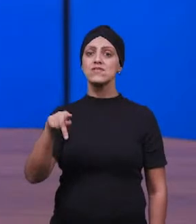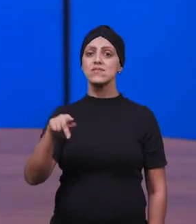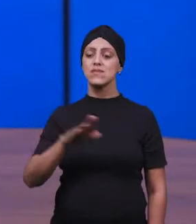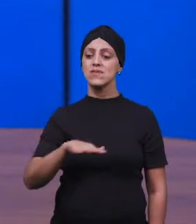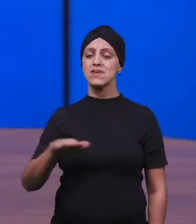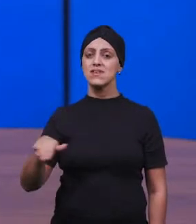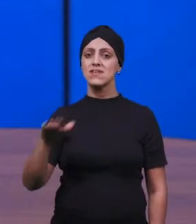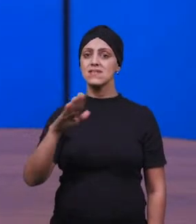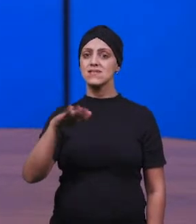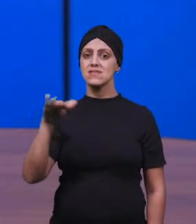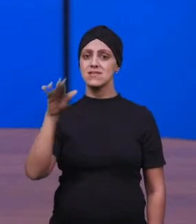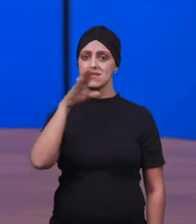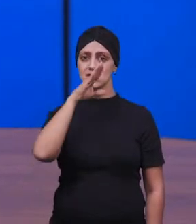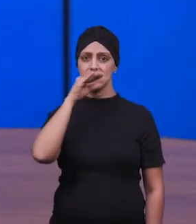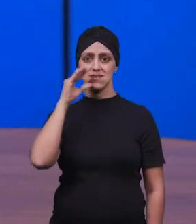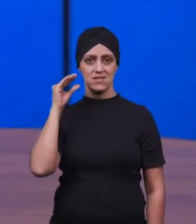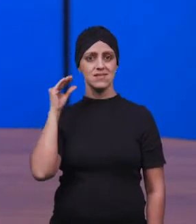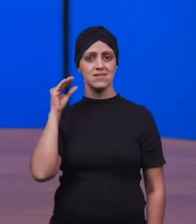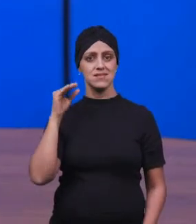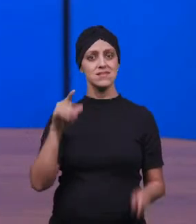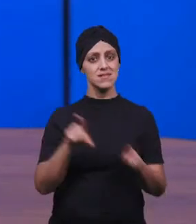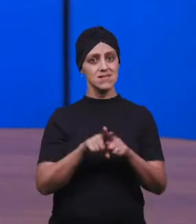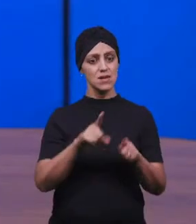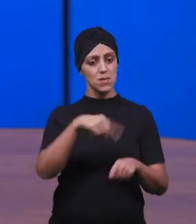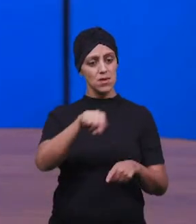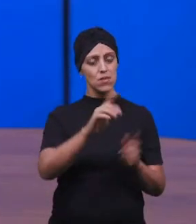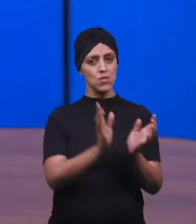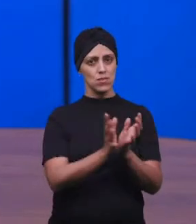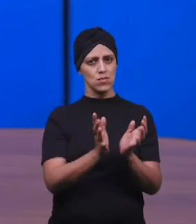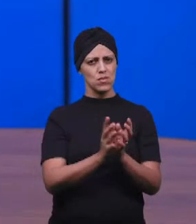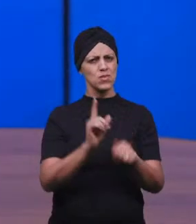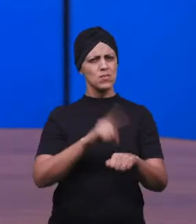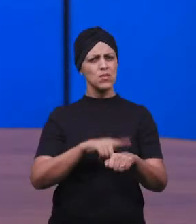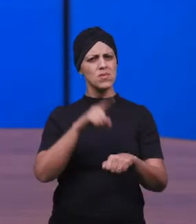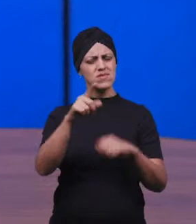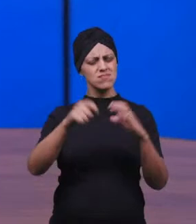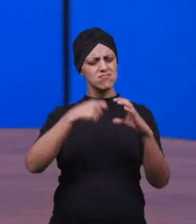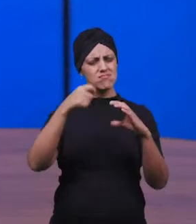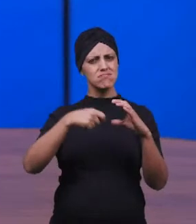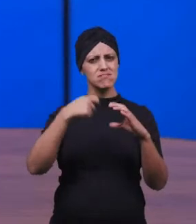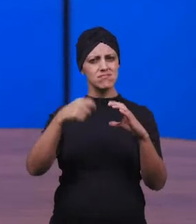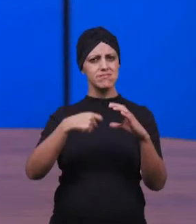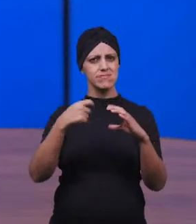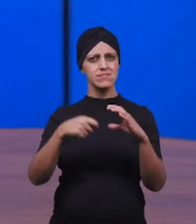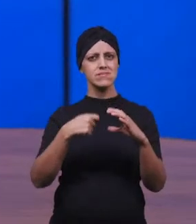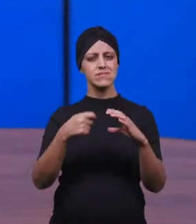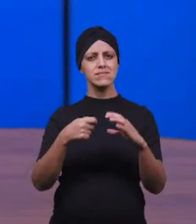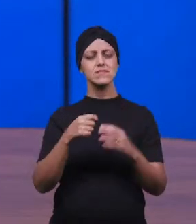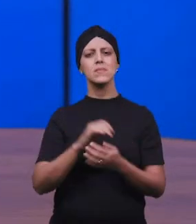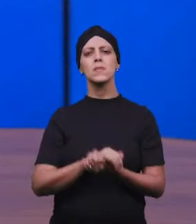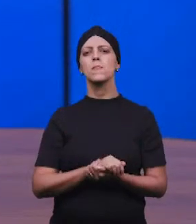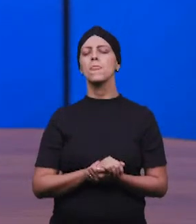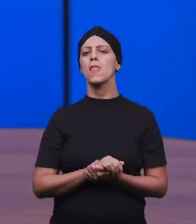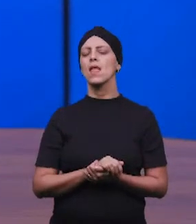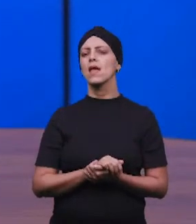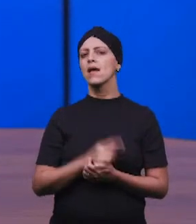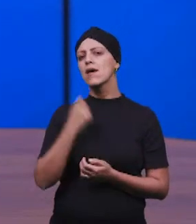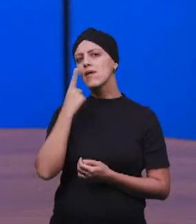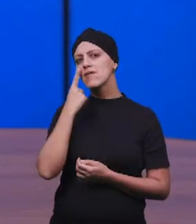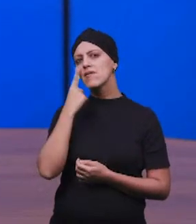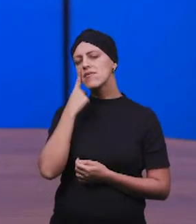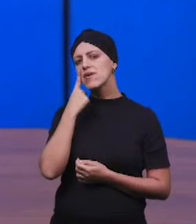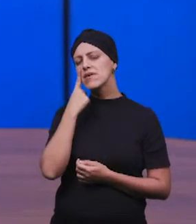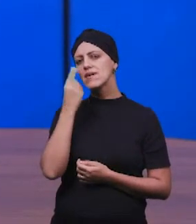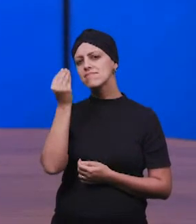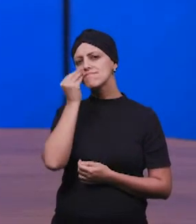as professoras de crianças, intermediárias e adolescentes, e para eles também. Quando fizeram a gravação, vê se é possível